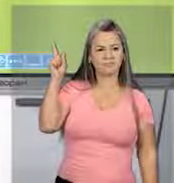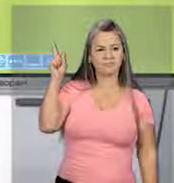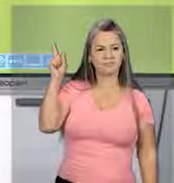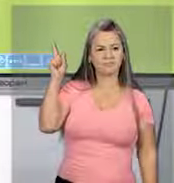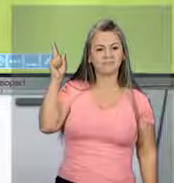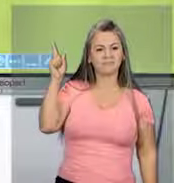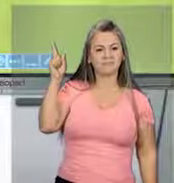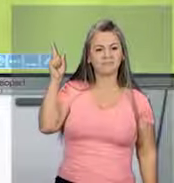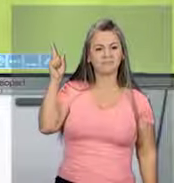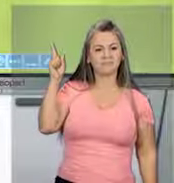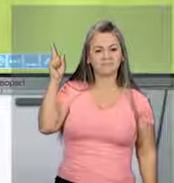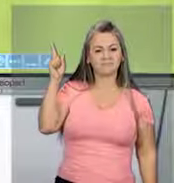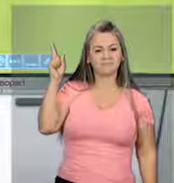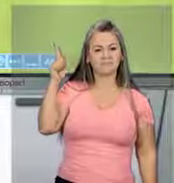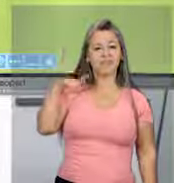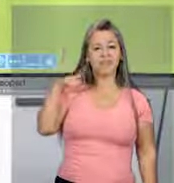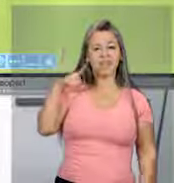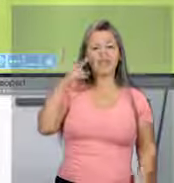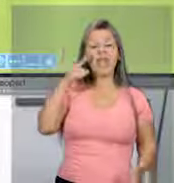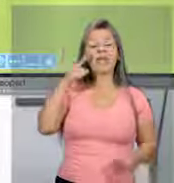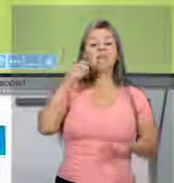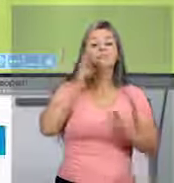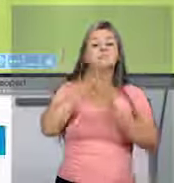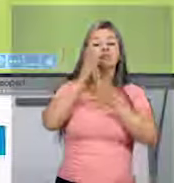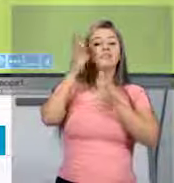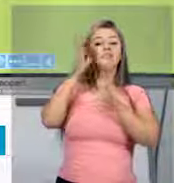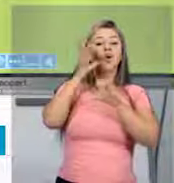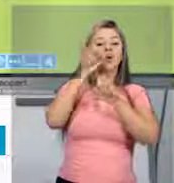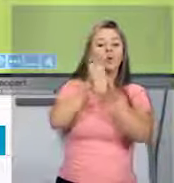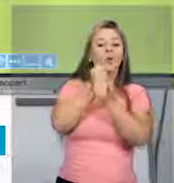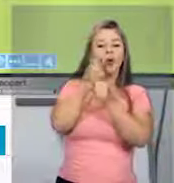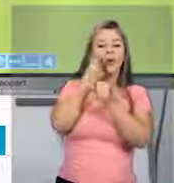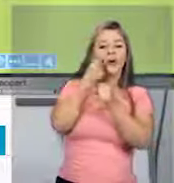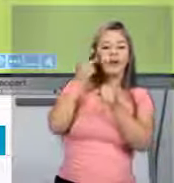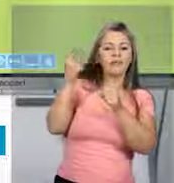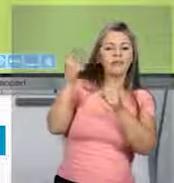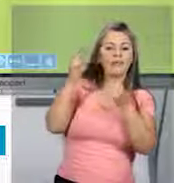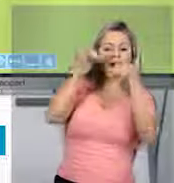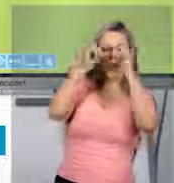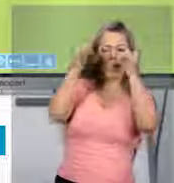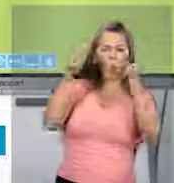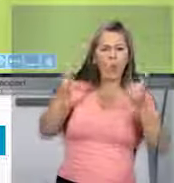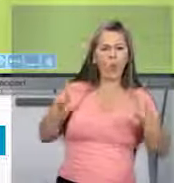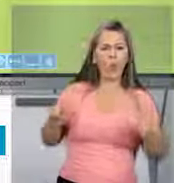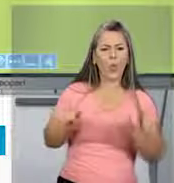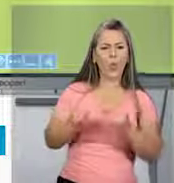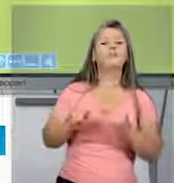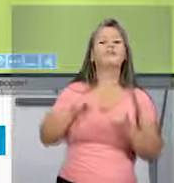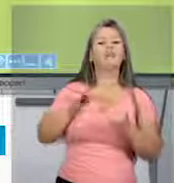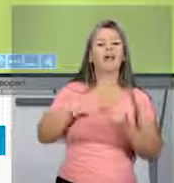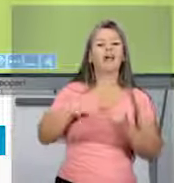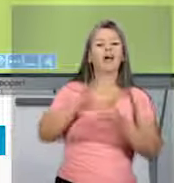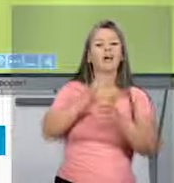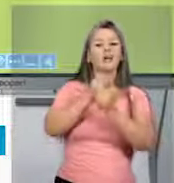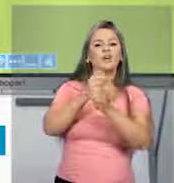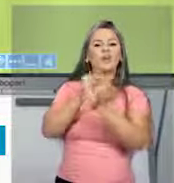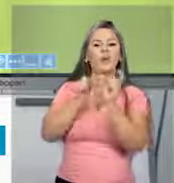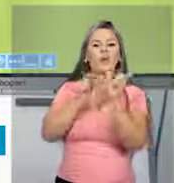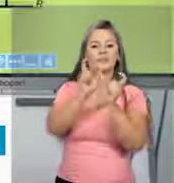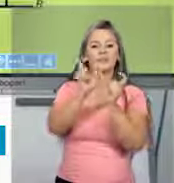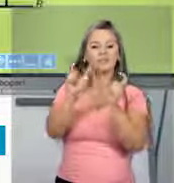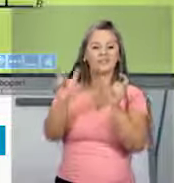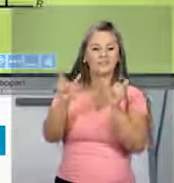série. Então, a tensão de saída vai ser a soma das tensões em cada uma das fontes geradoras.